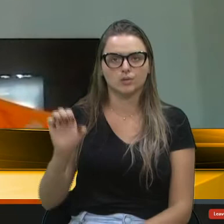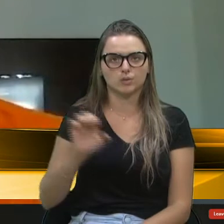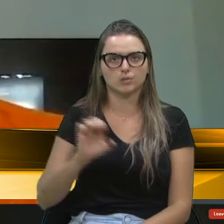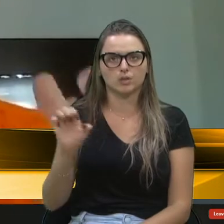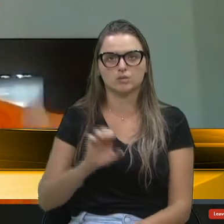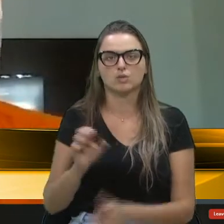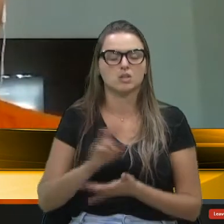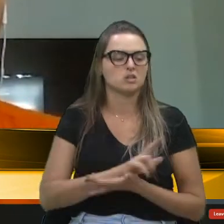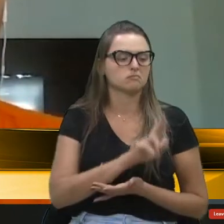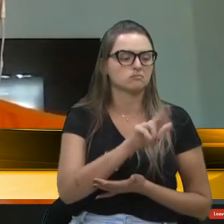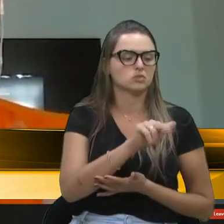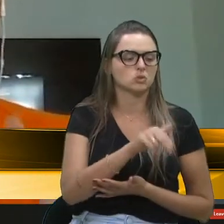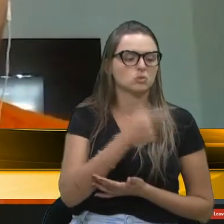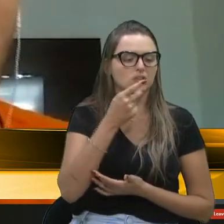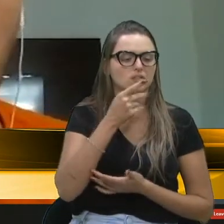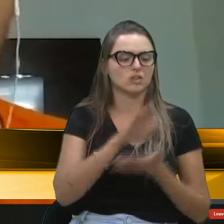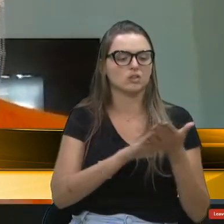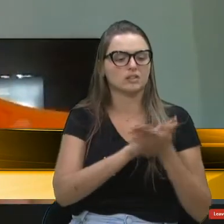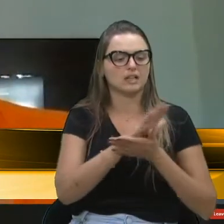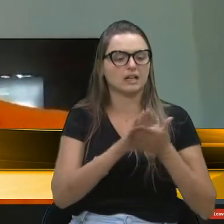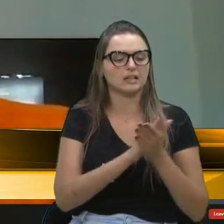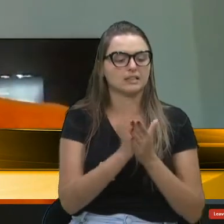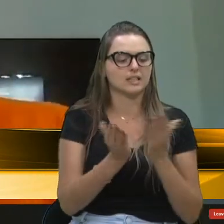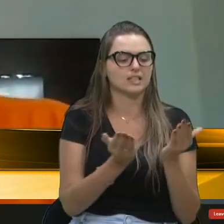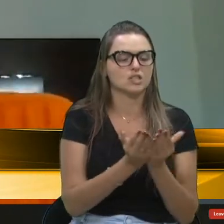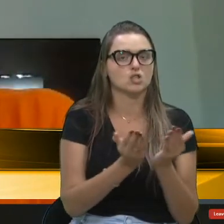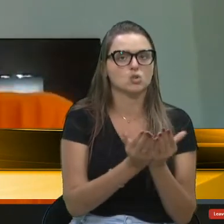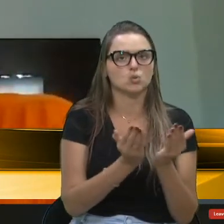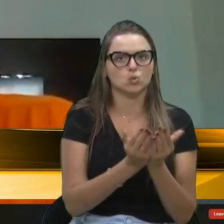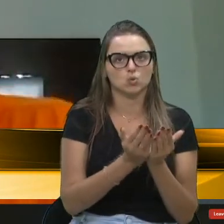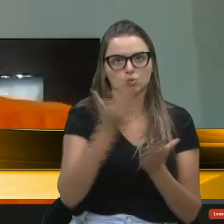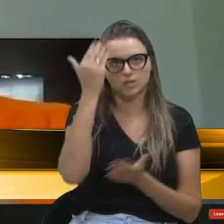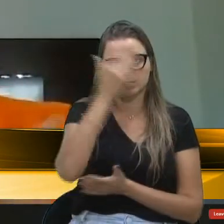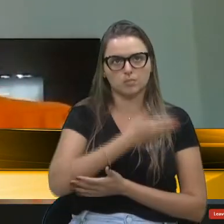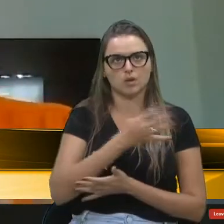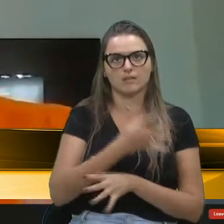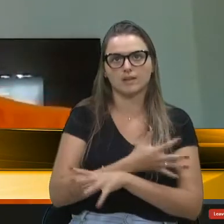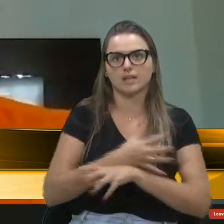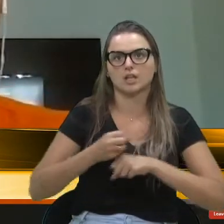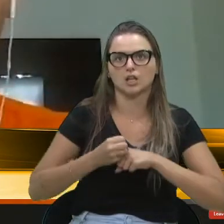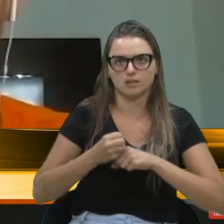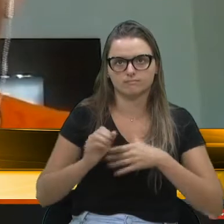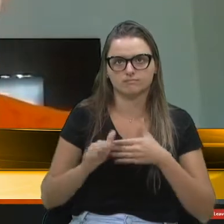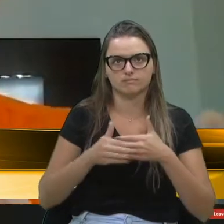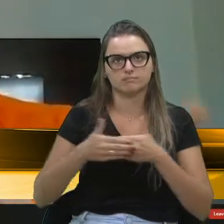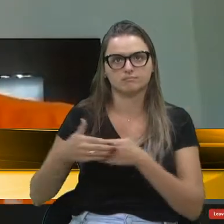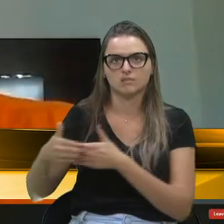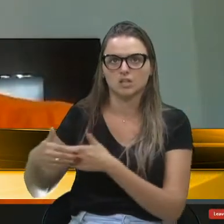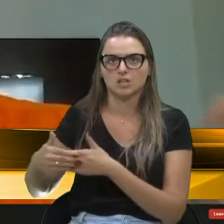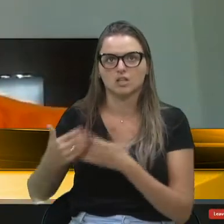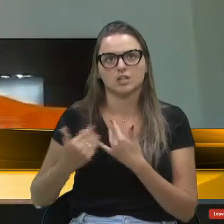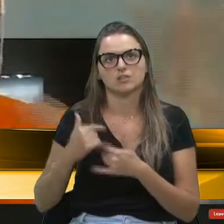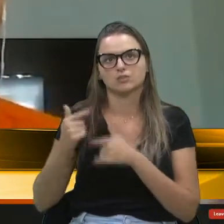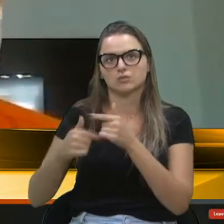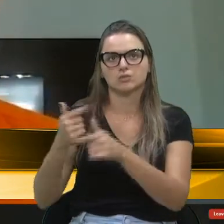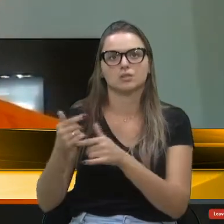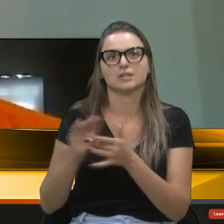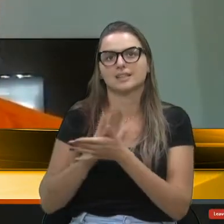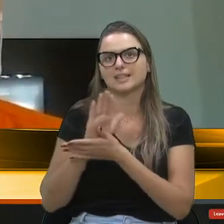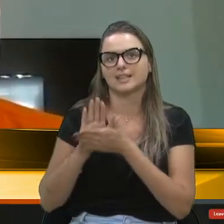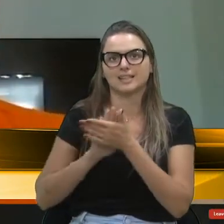citou algum estudo que diga que lockdown funciona, nem da Universidade de Toulouse, Cambridge, Oxford,